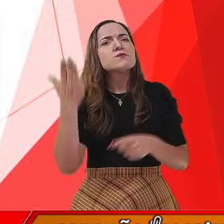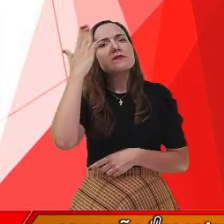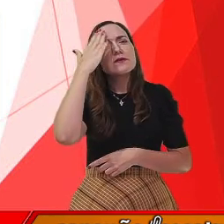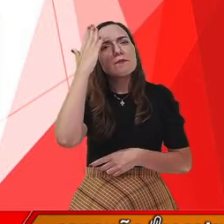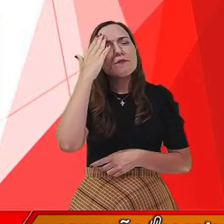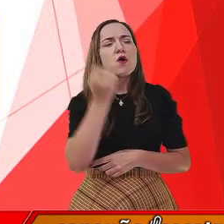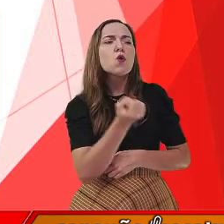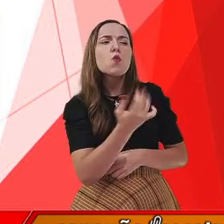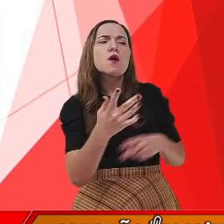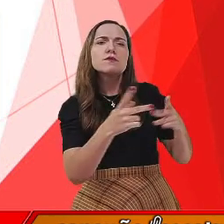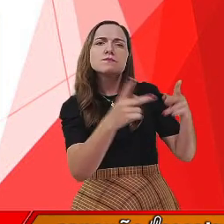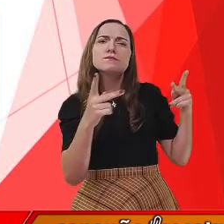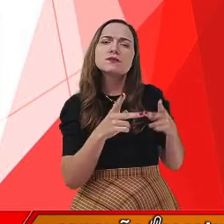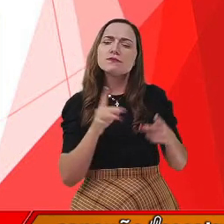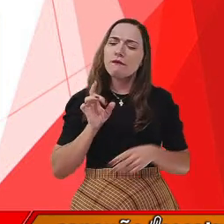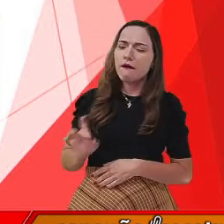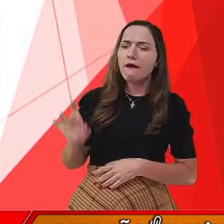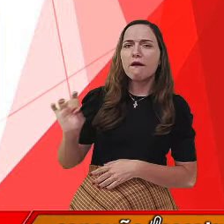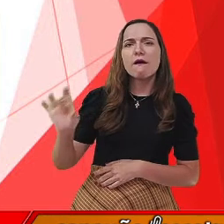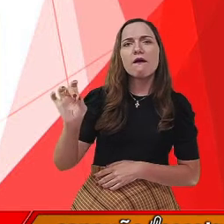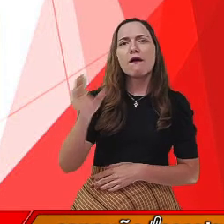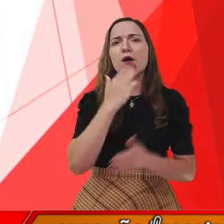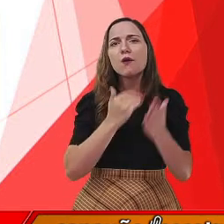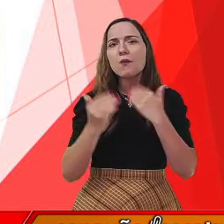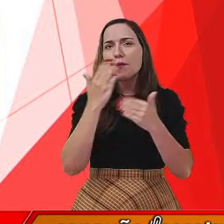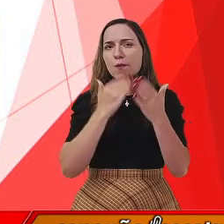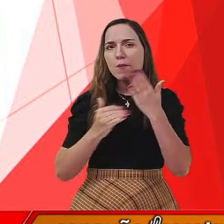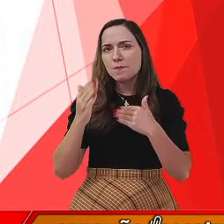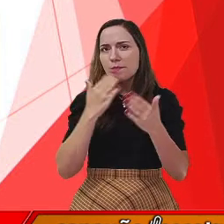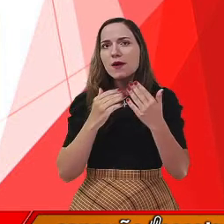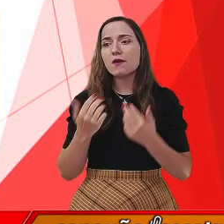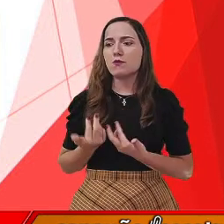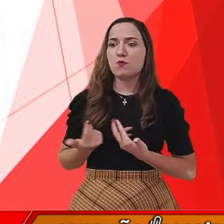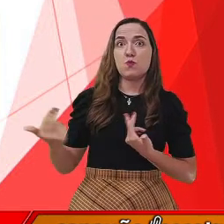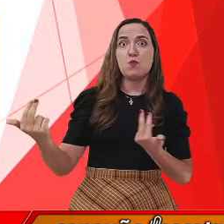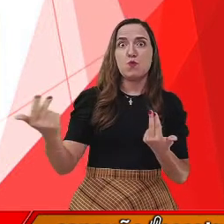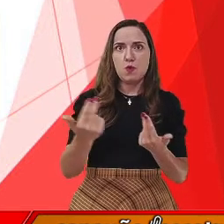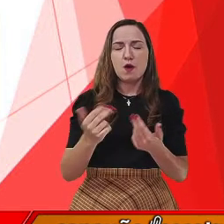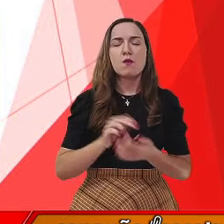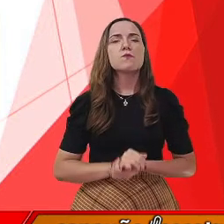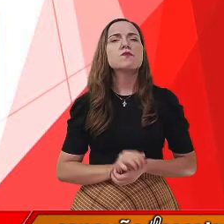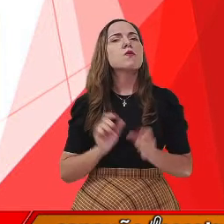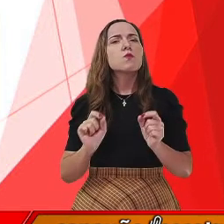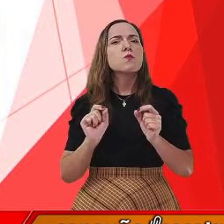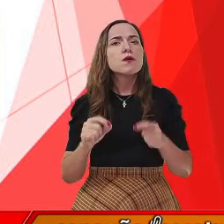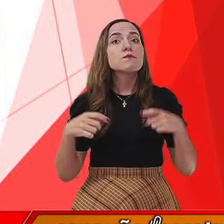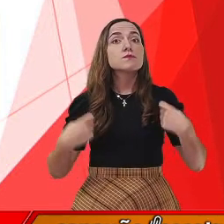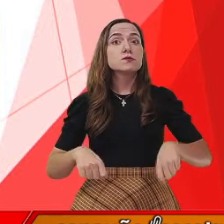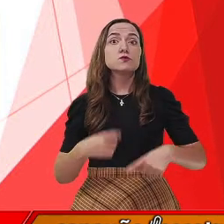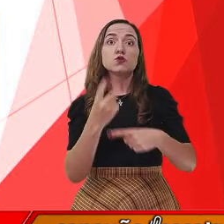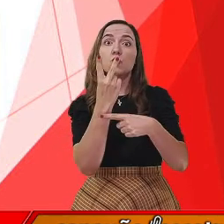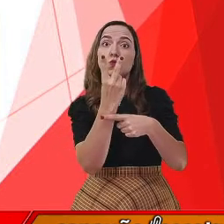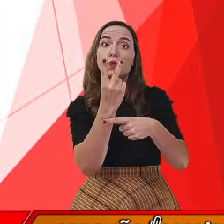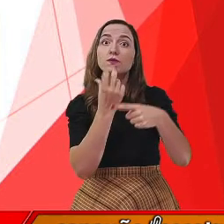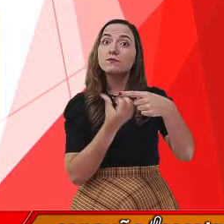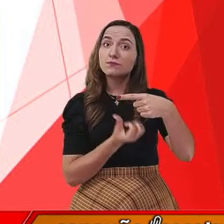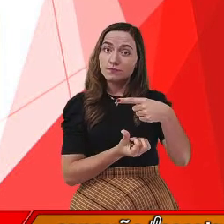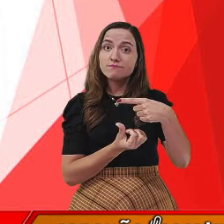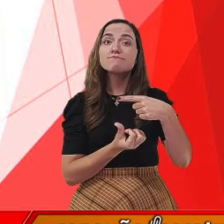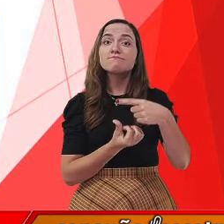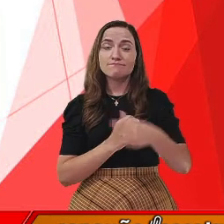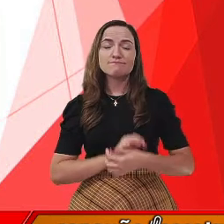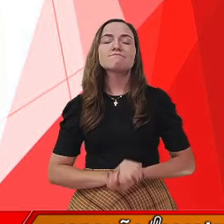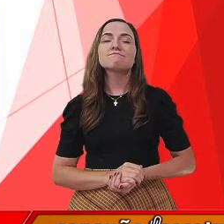quantidade de pizza que cada pessoa vai comer, se elas comerem a mesma quantidade, é